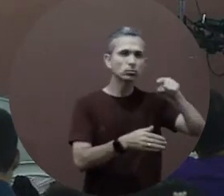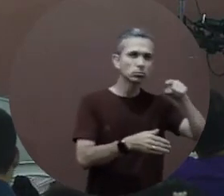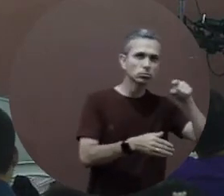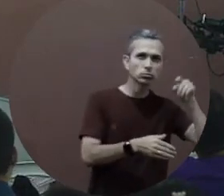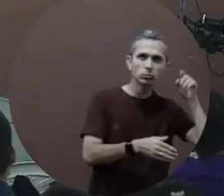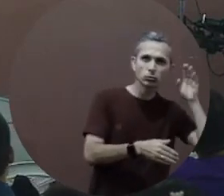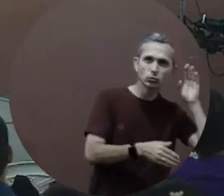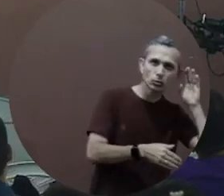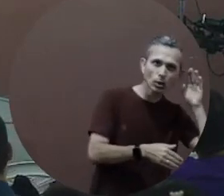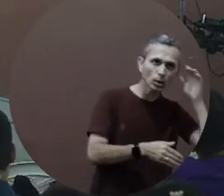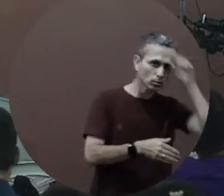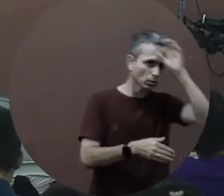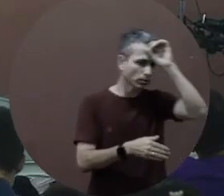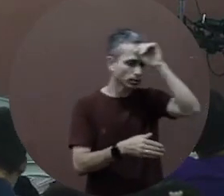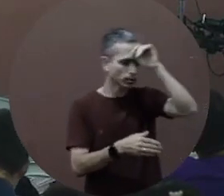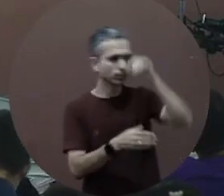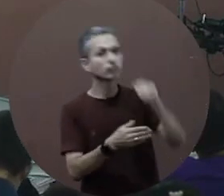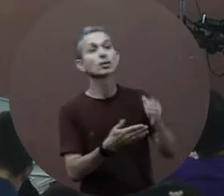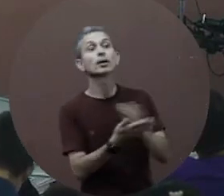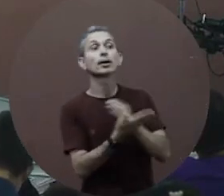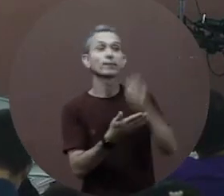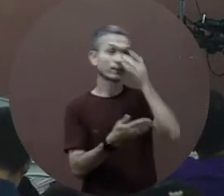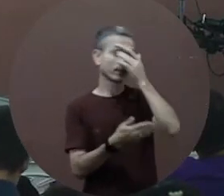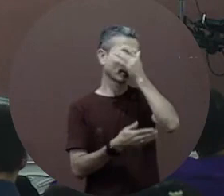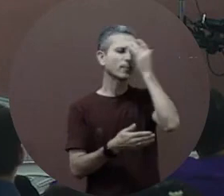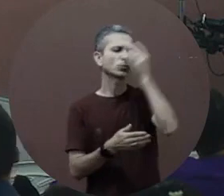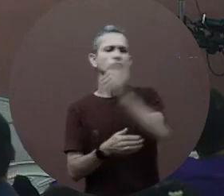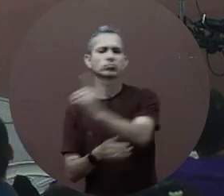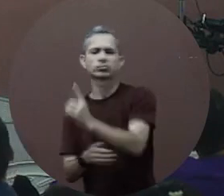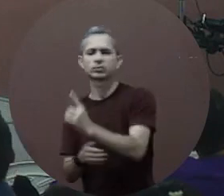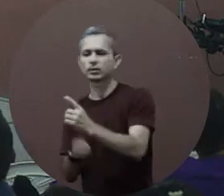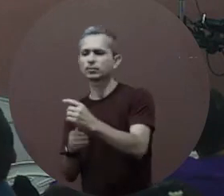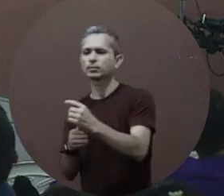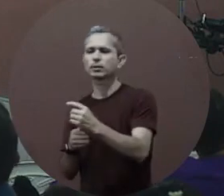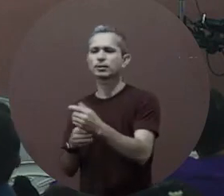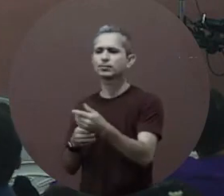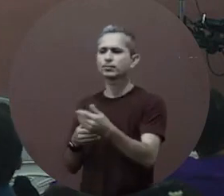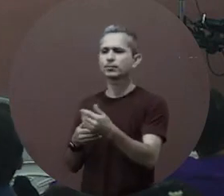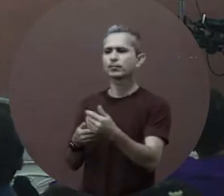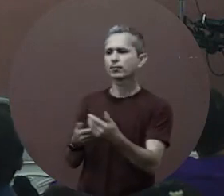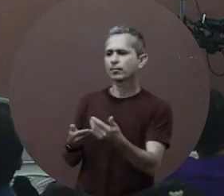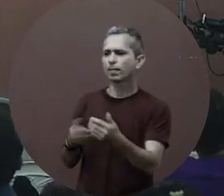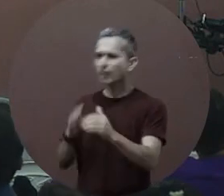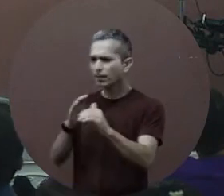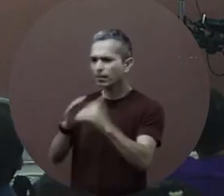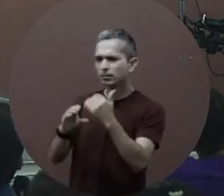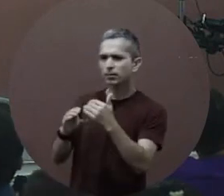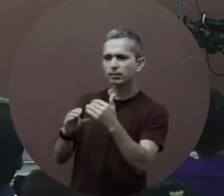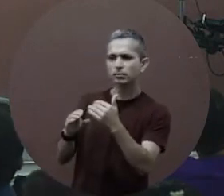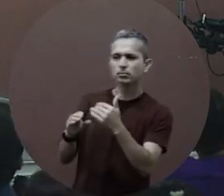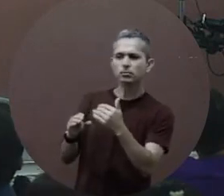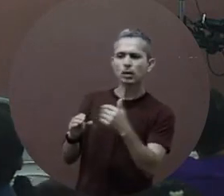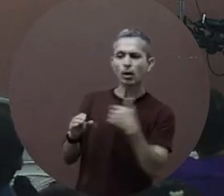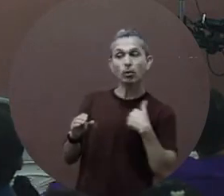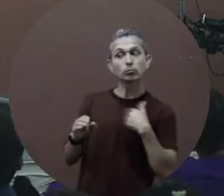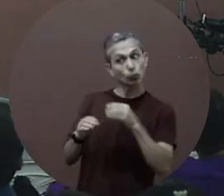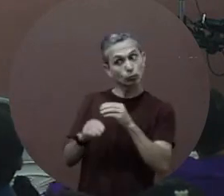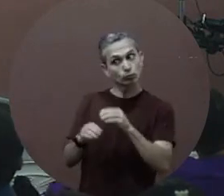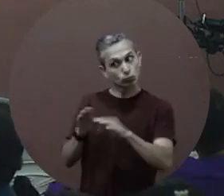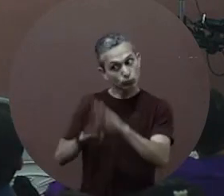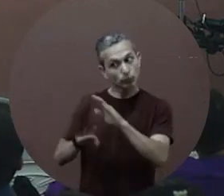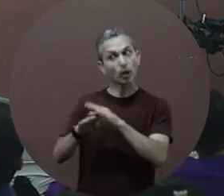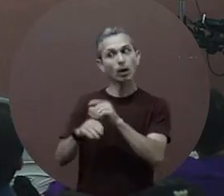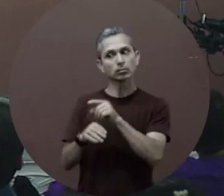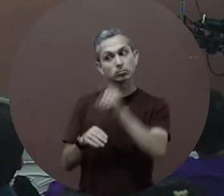comigo, aí eu digo, cuidado aí com isso aí, esse camarada aí não está muito, não vai na onda dele não. Hoje a